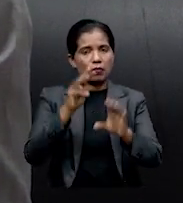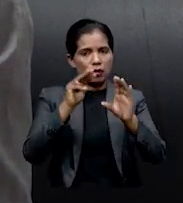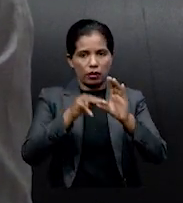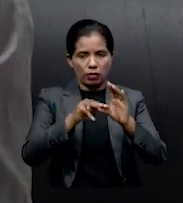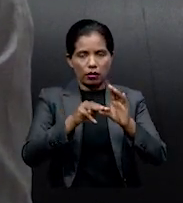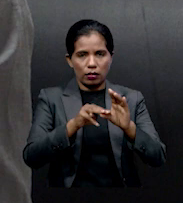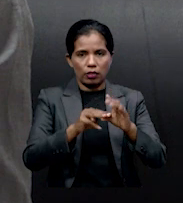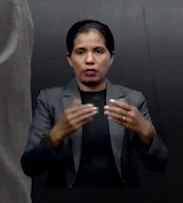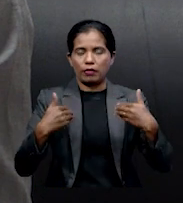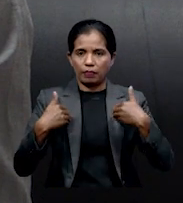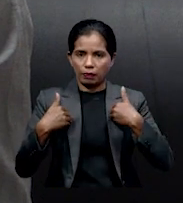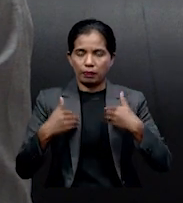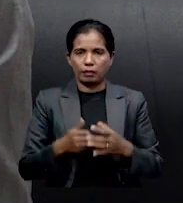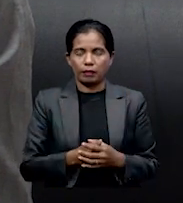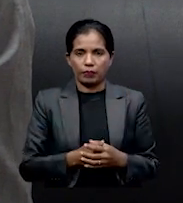e temos